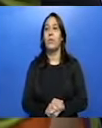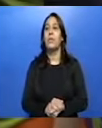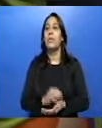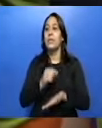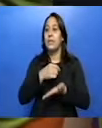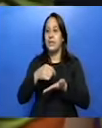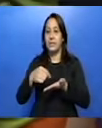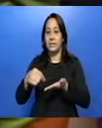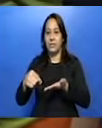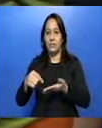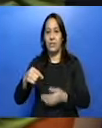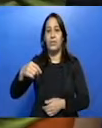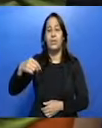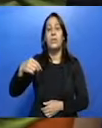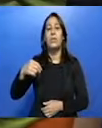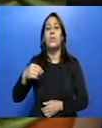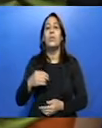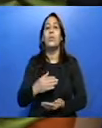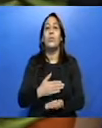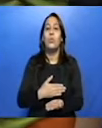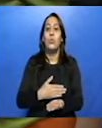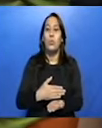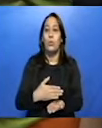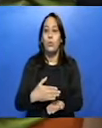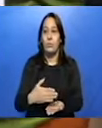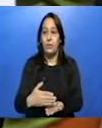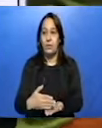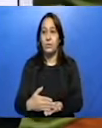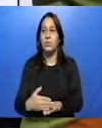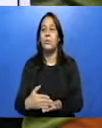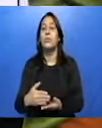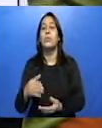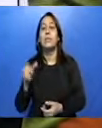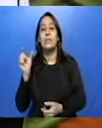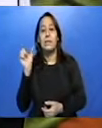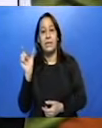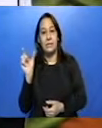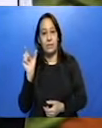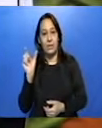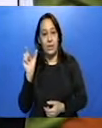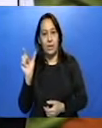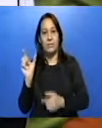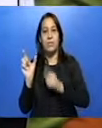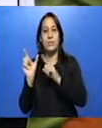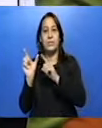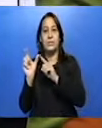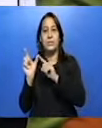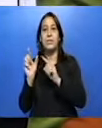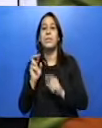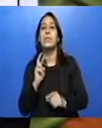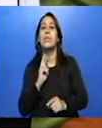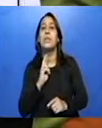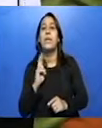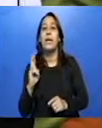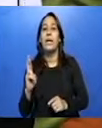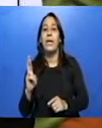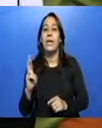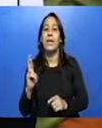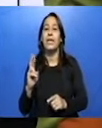espacinho, início, espacinho, das, espacinho,